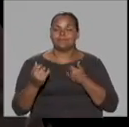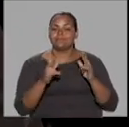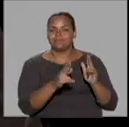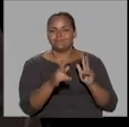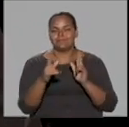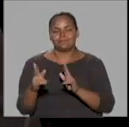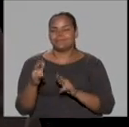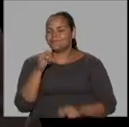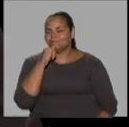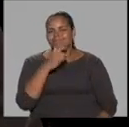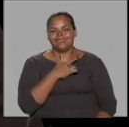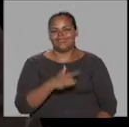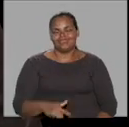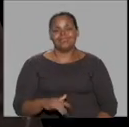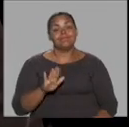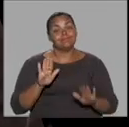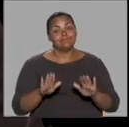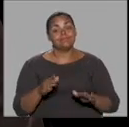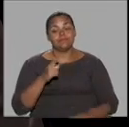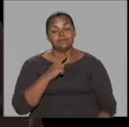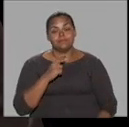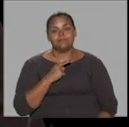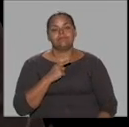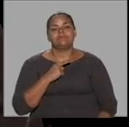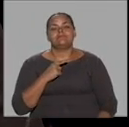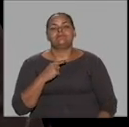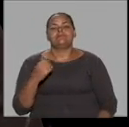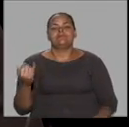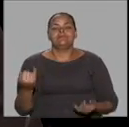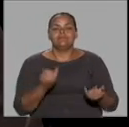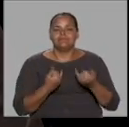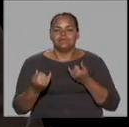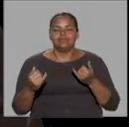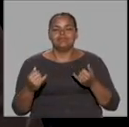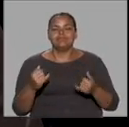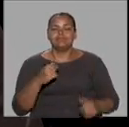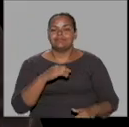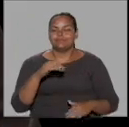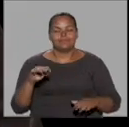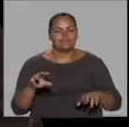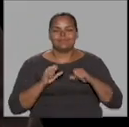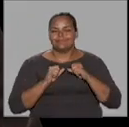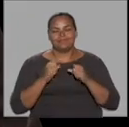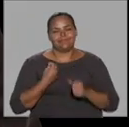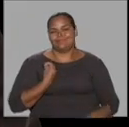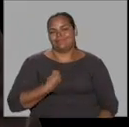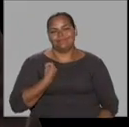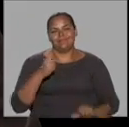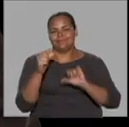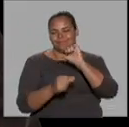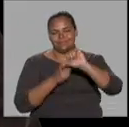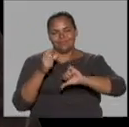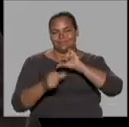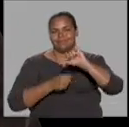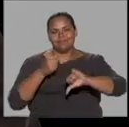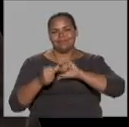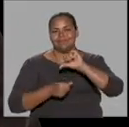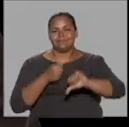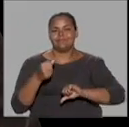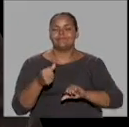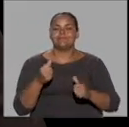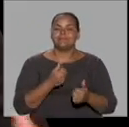informação como essa, infelizmente, mas quando eu tive acesso a tudo isso, nossa, minha vida mudou muito,